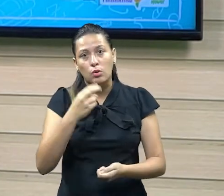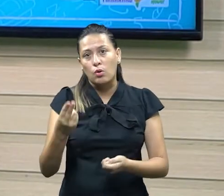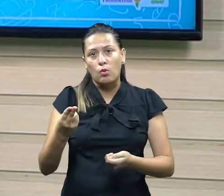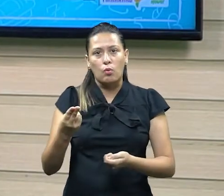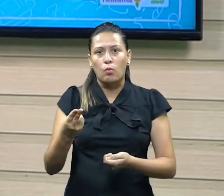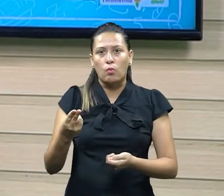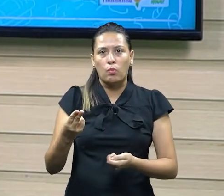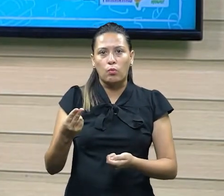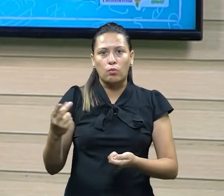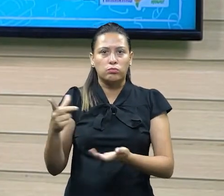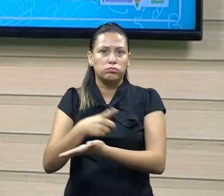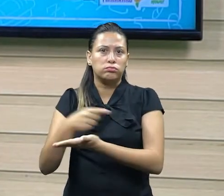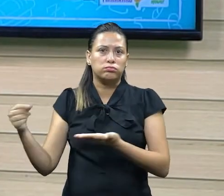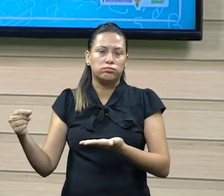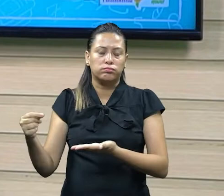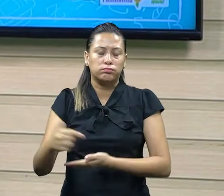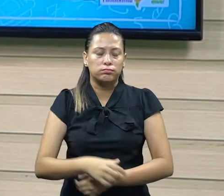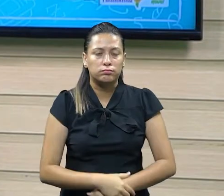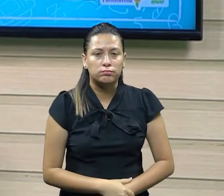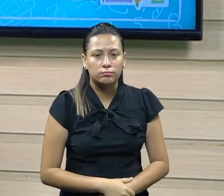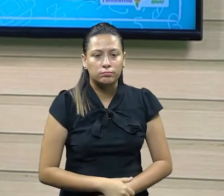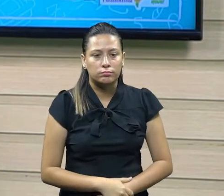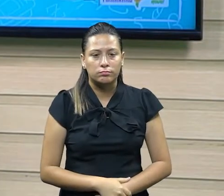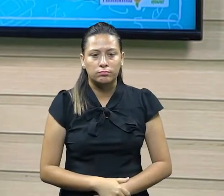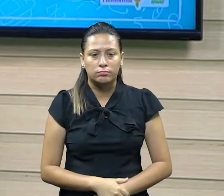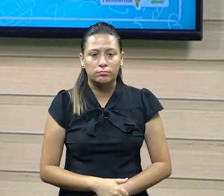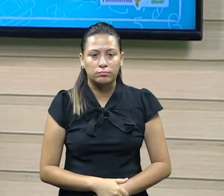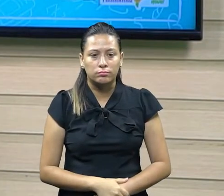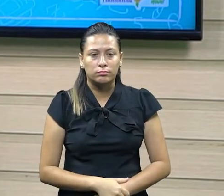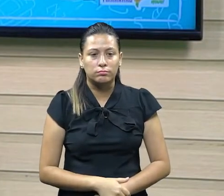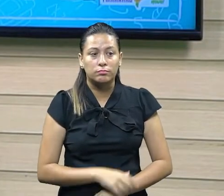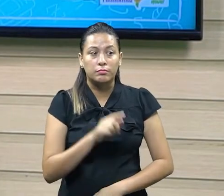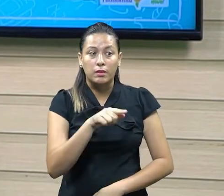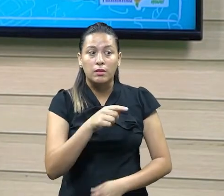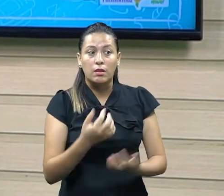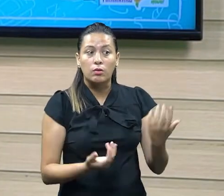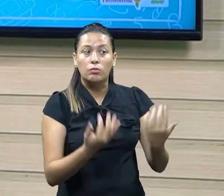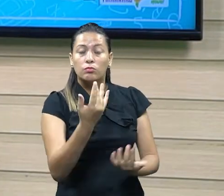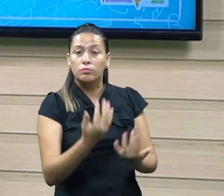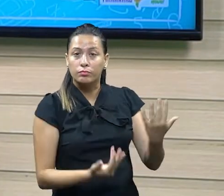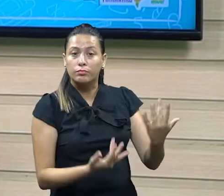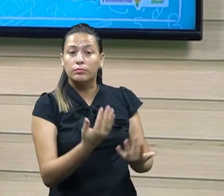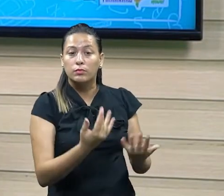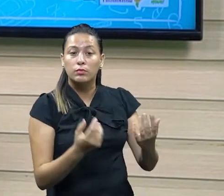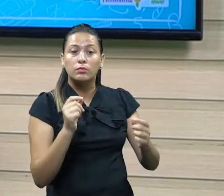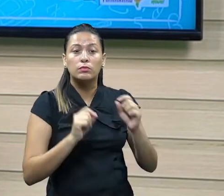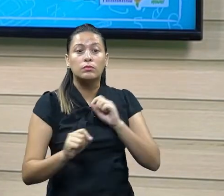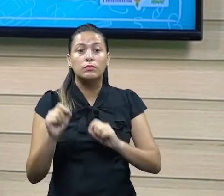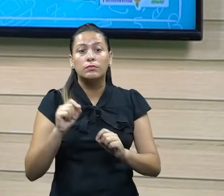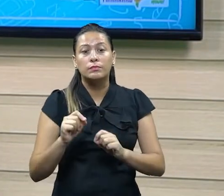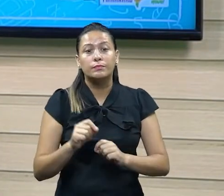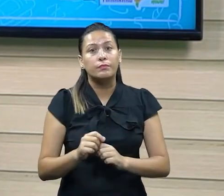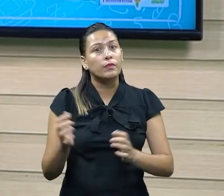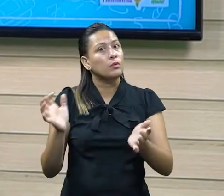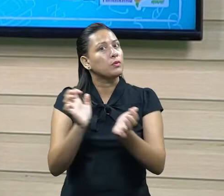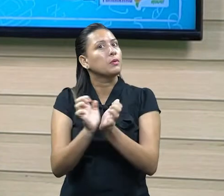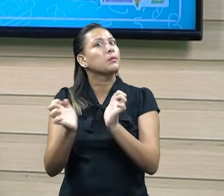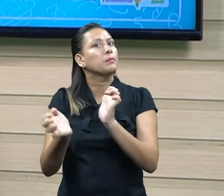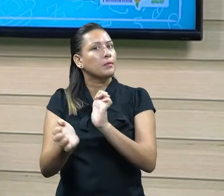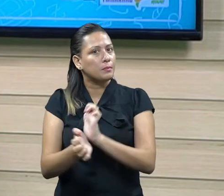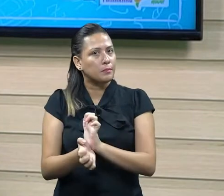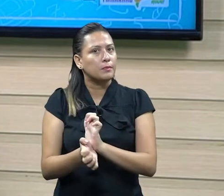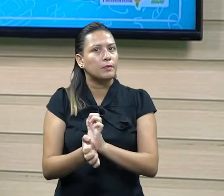possível daquele ambiente. Mas aí você vai atacar o fogo com os